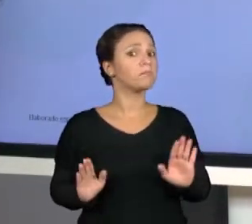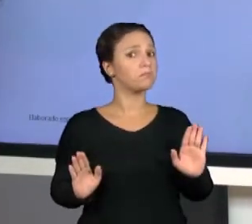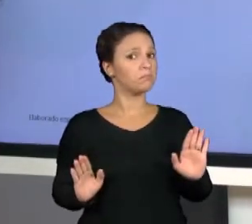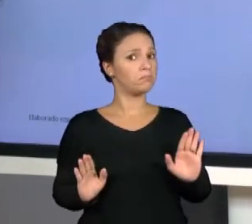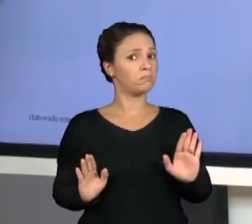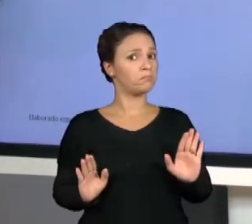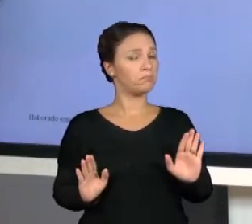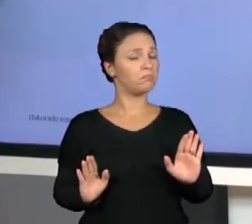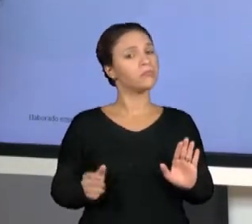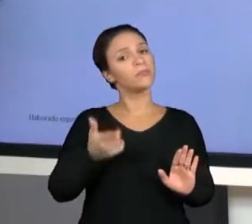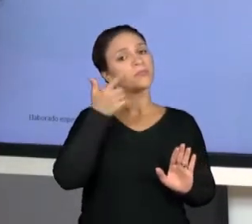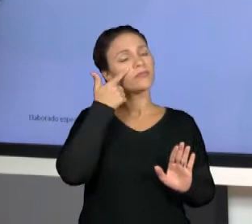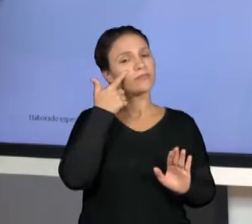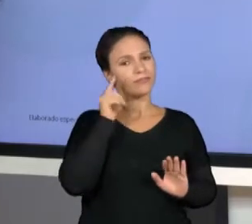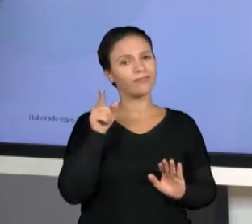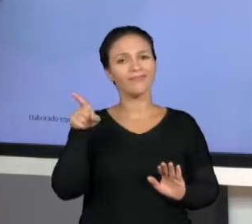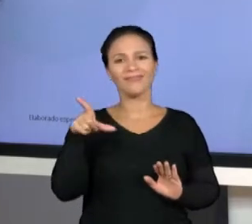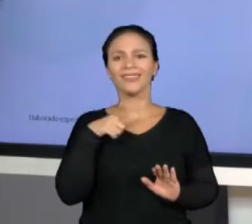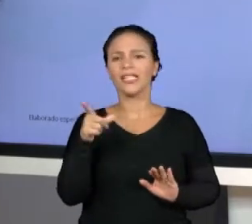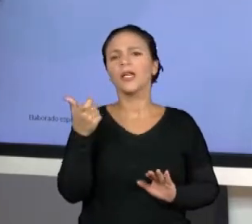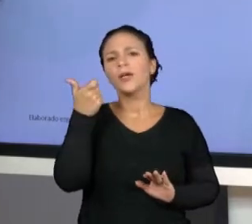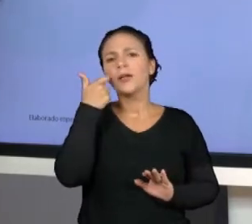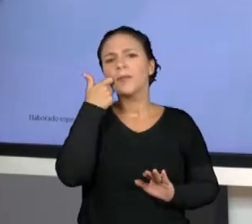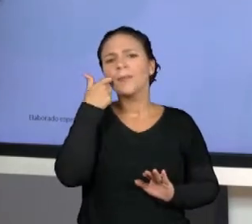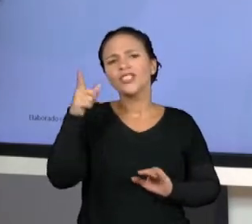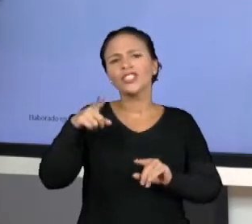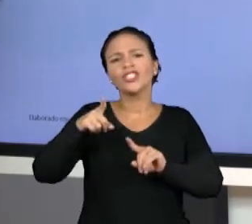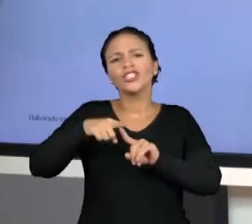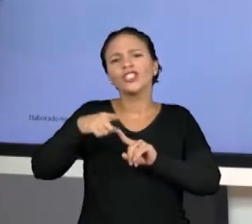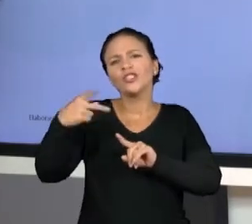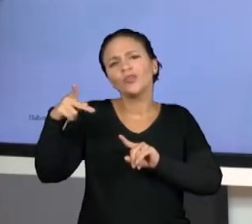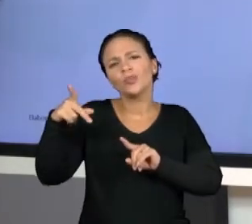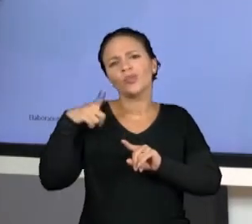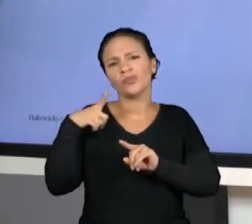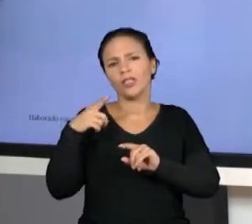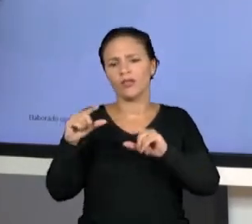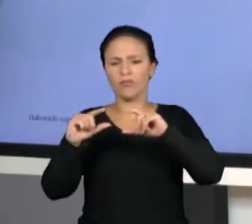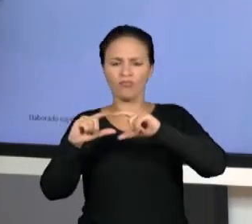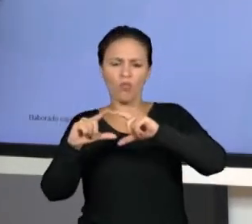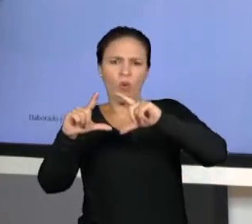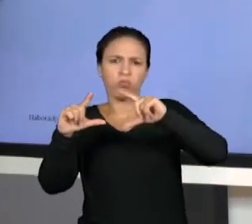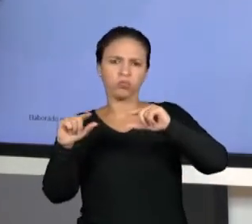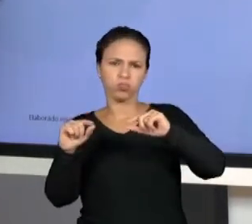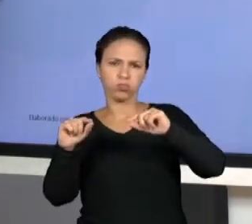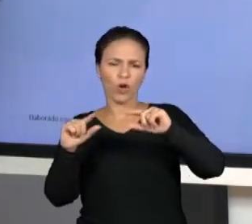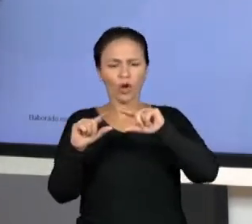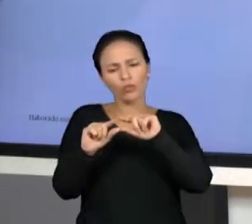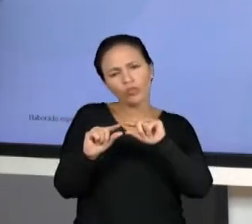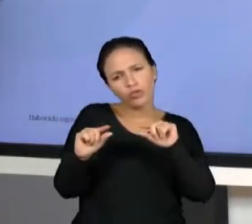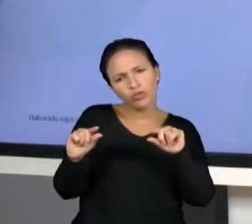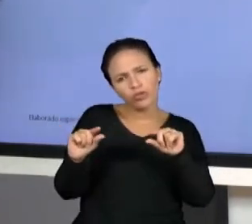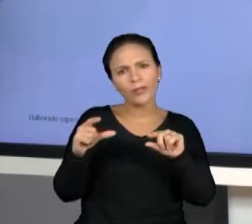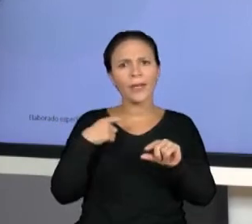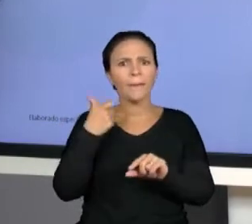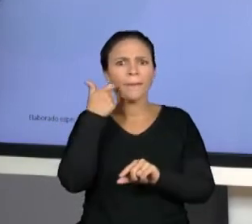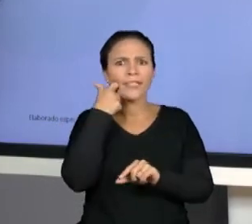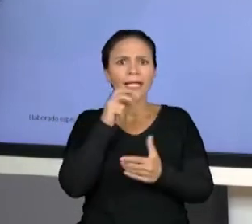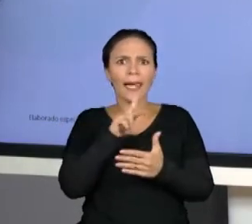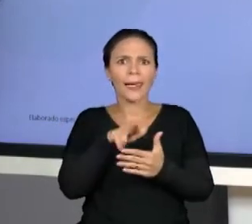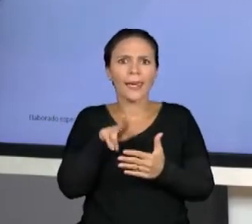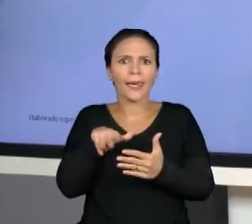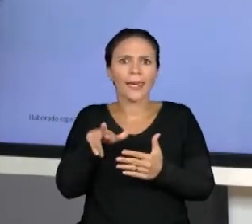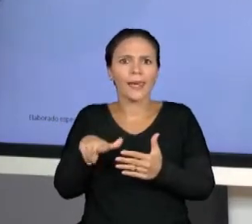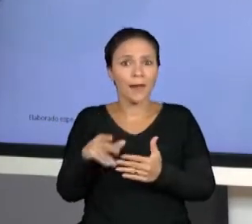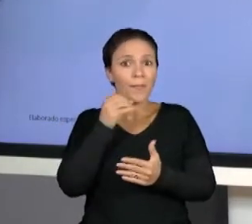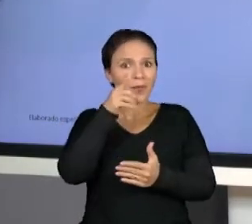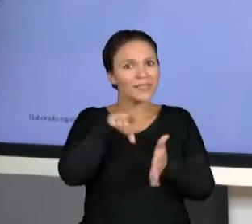situação problema. É o colisa e o tetraneon, mas tem outros tipos de peixe e seria muito legal se vocês dessem